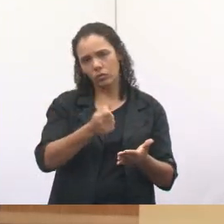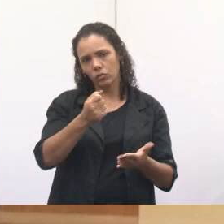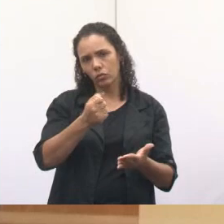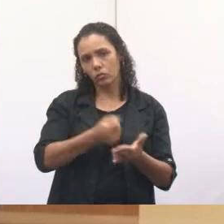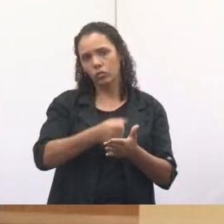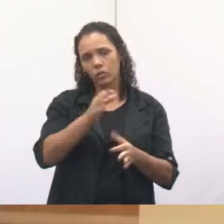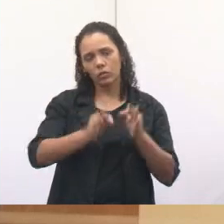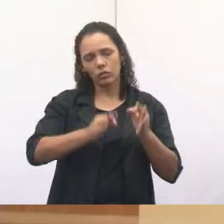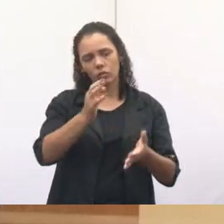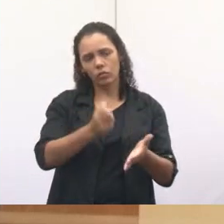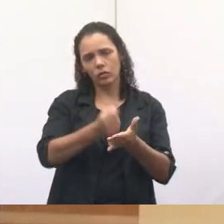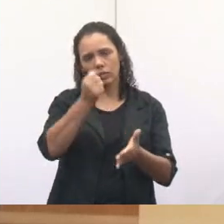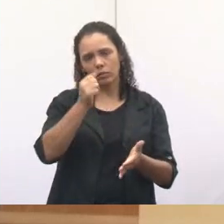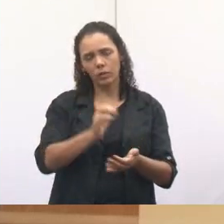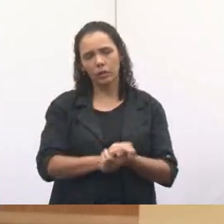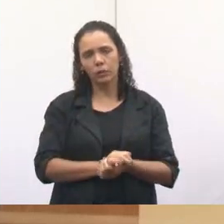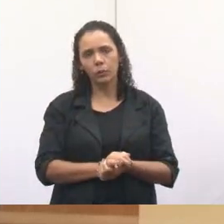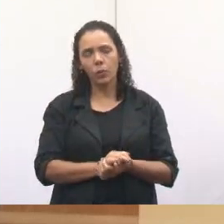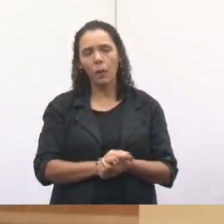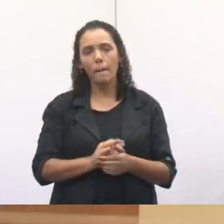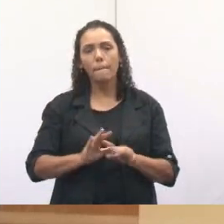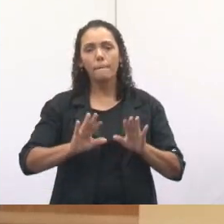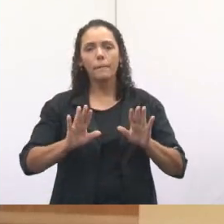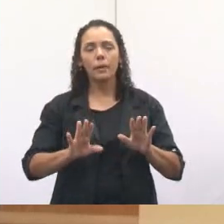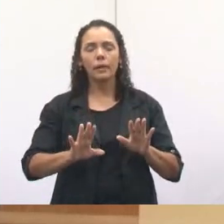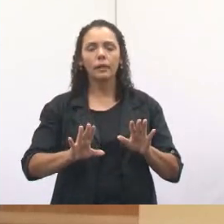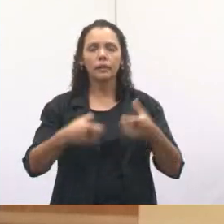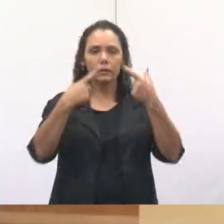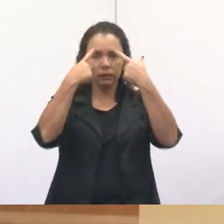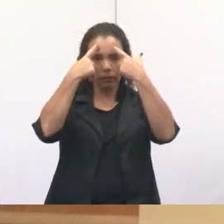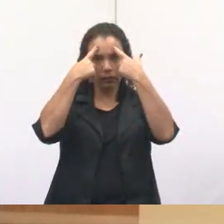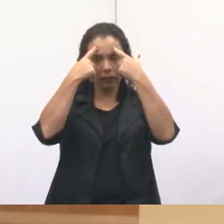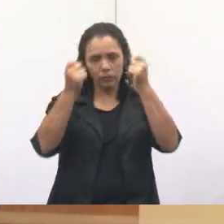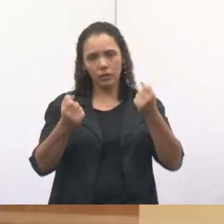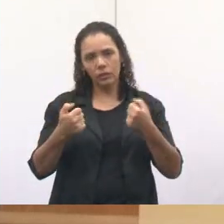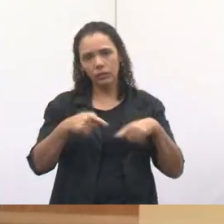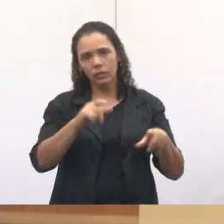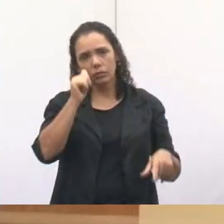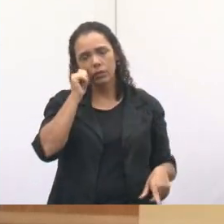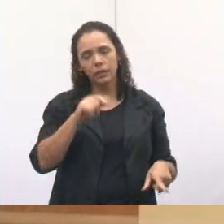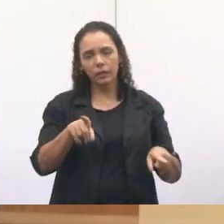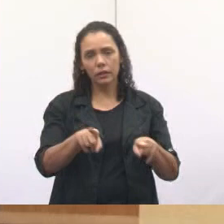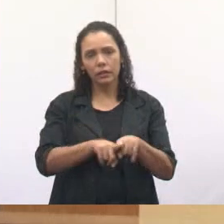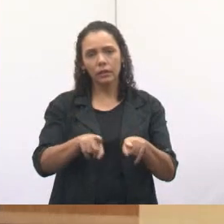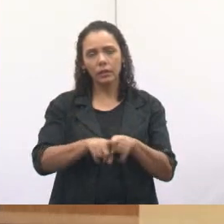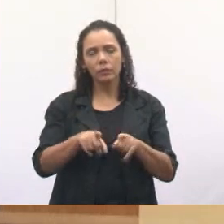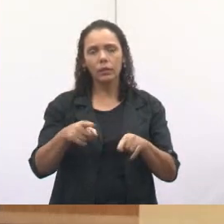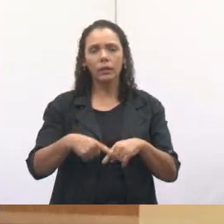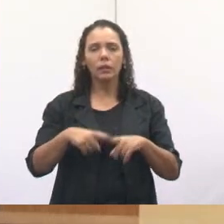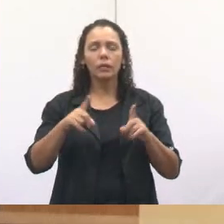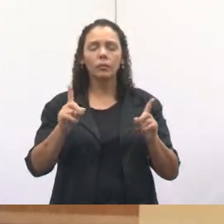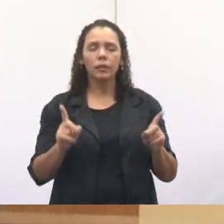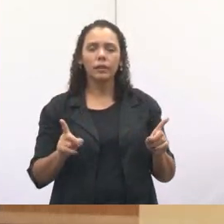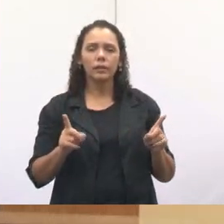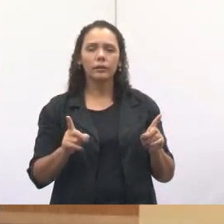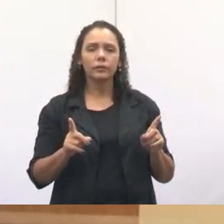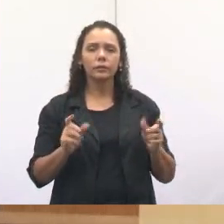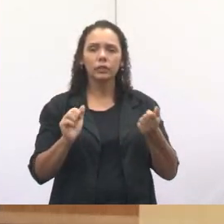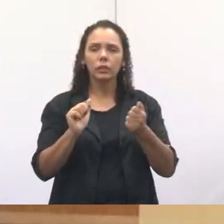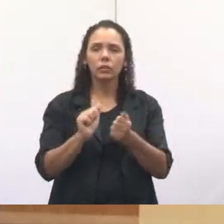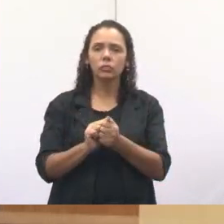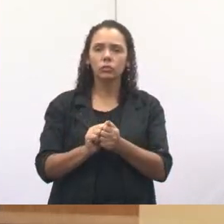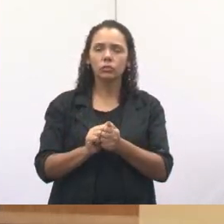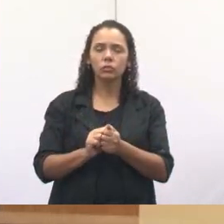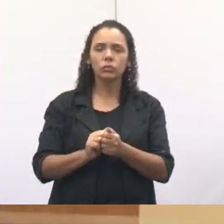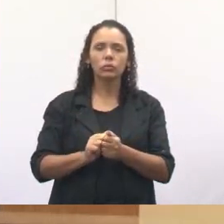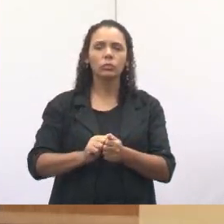a questão com relação à violência contra a mulher também é julgada na vara da família, mas ela fica ali junto com os